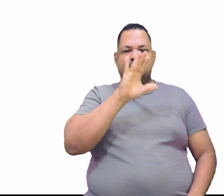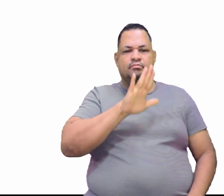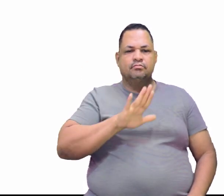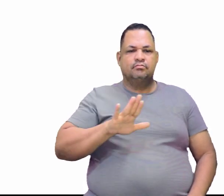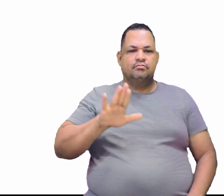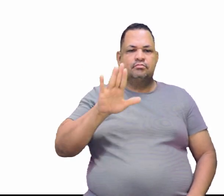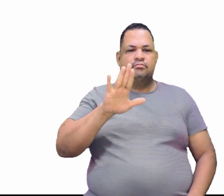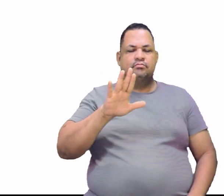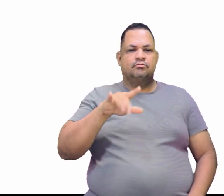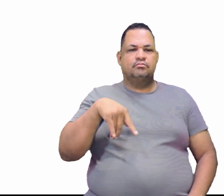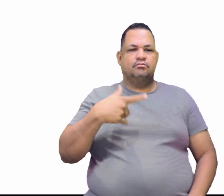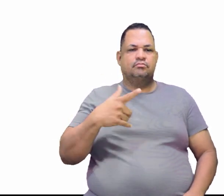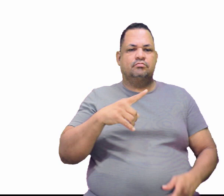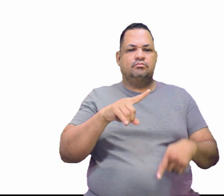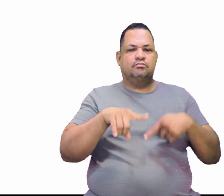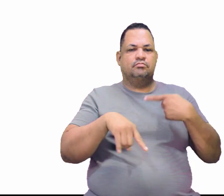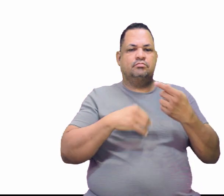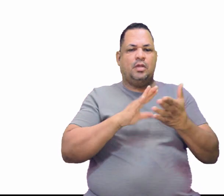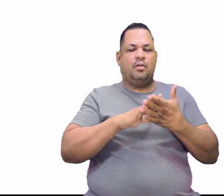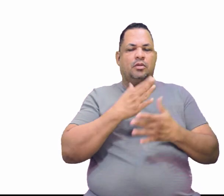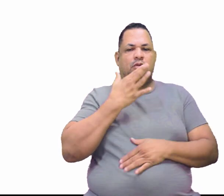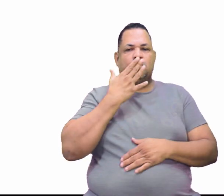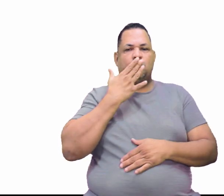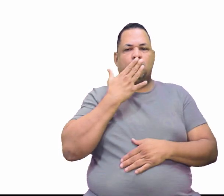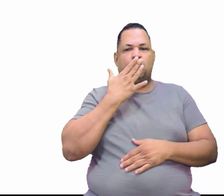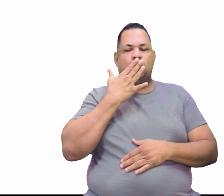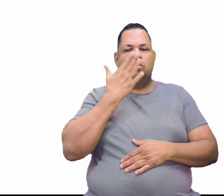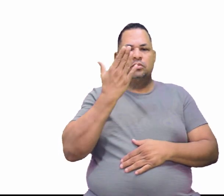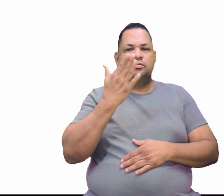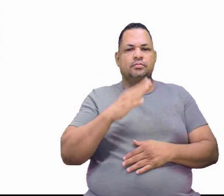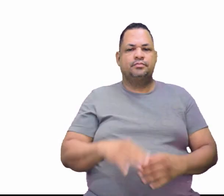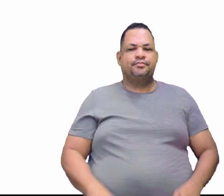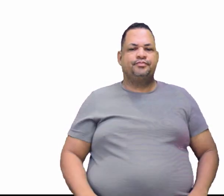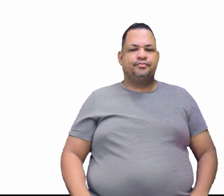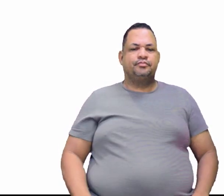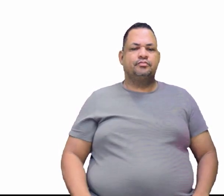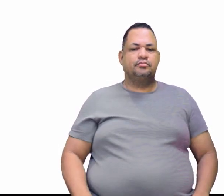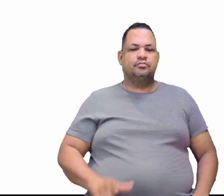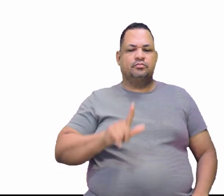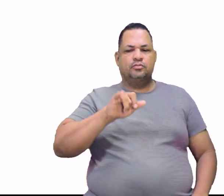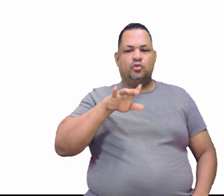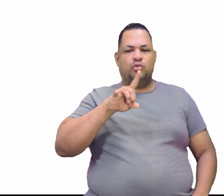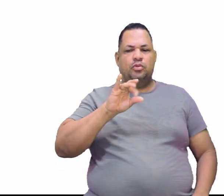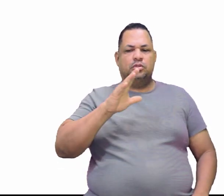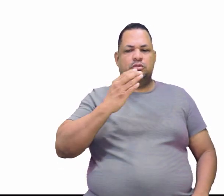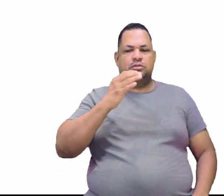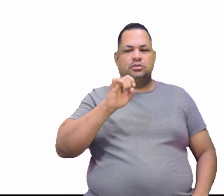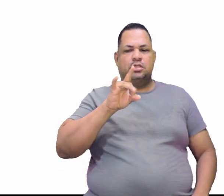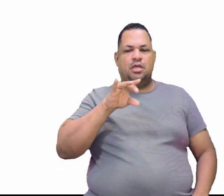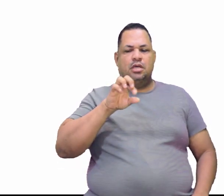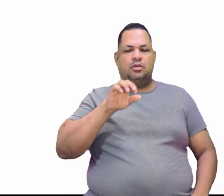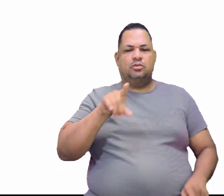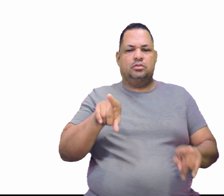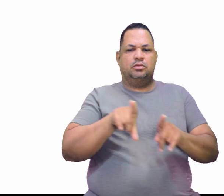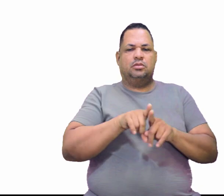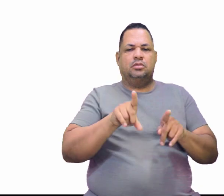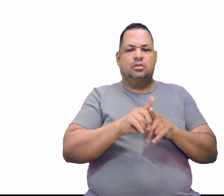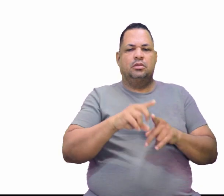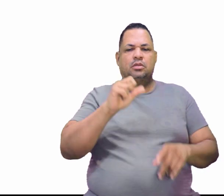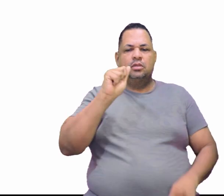imagem preto e branco, que acabou sendo colorida, olha aqui, tanto por Luiz Claro como o Anderson.